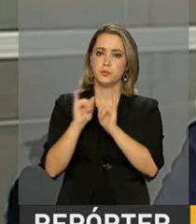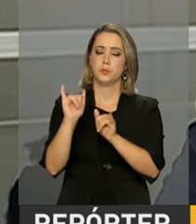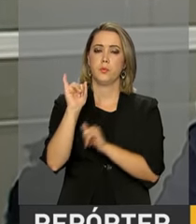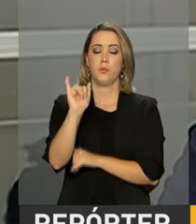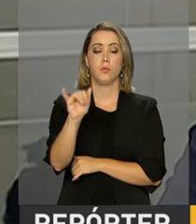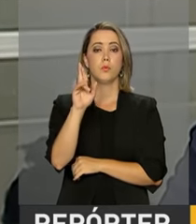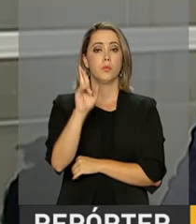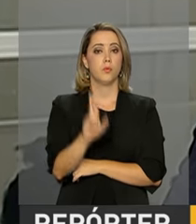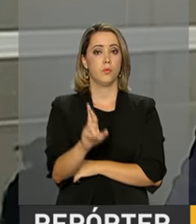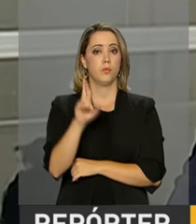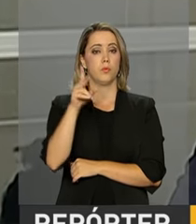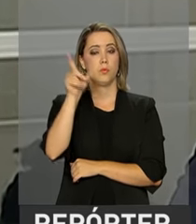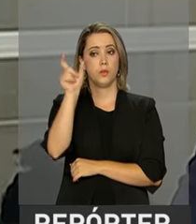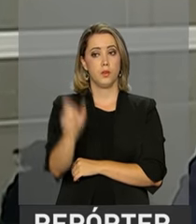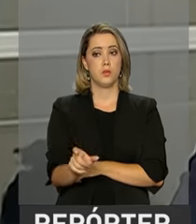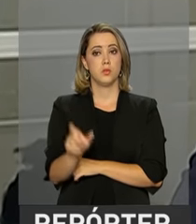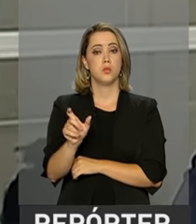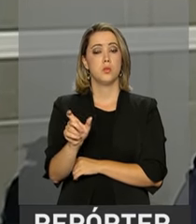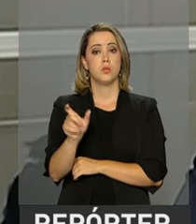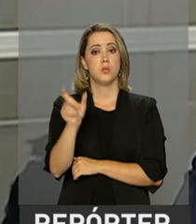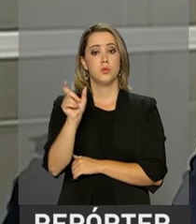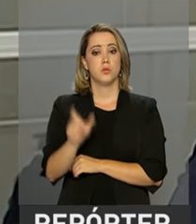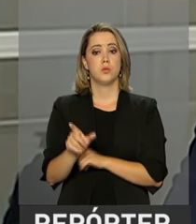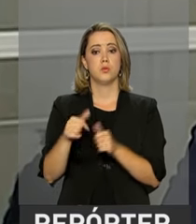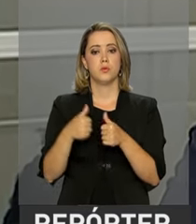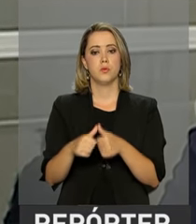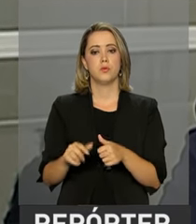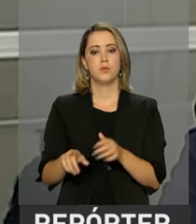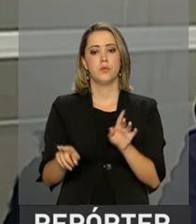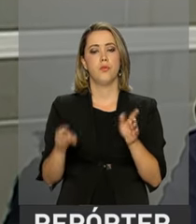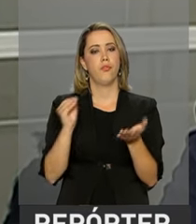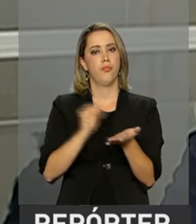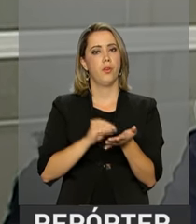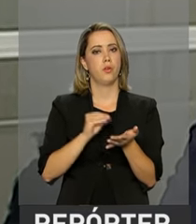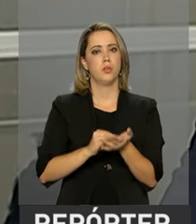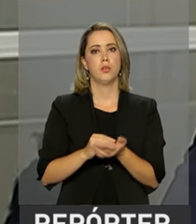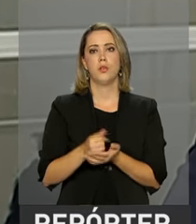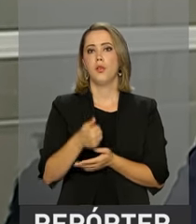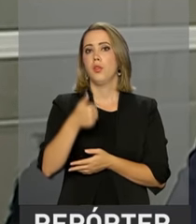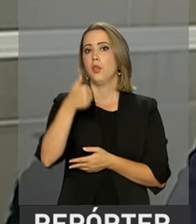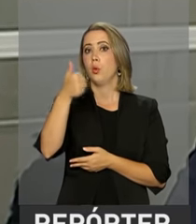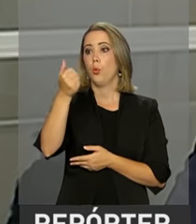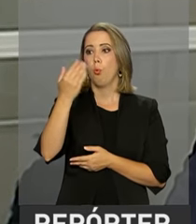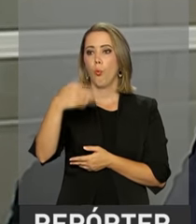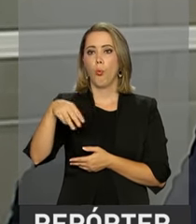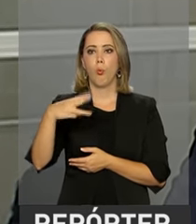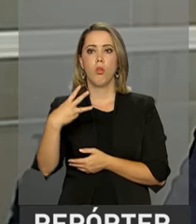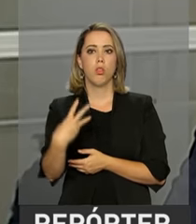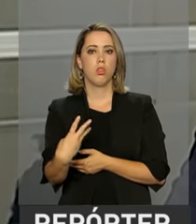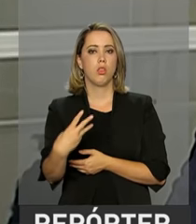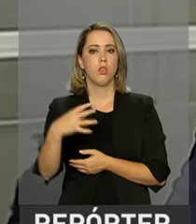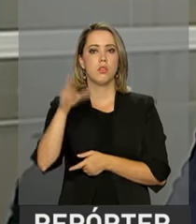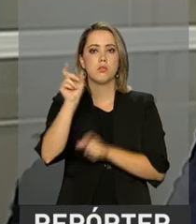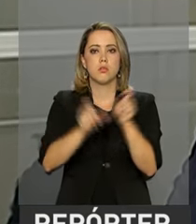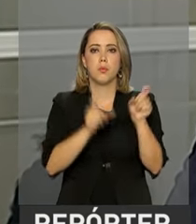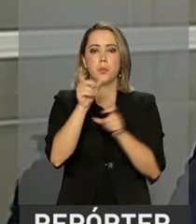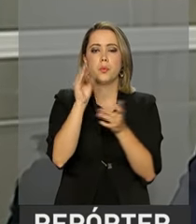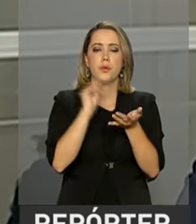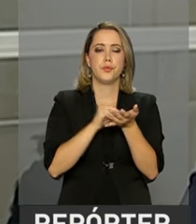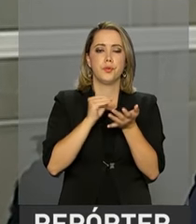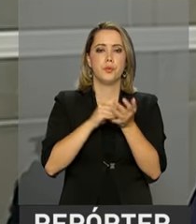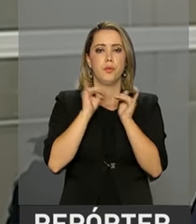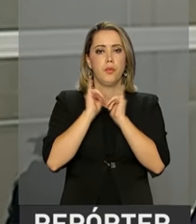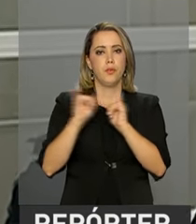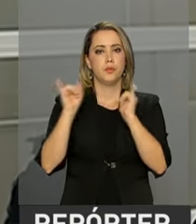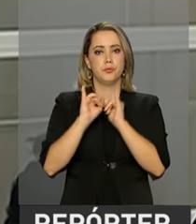declaração de imposto de renda de pessoas físicas, ainda 1/3 da população que deveria entregar ainda não a fizeram. E